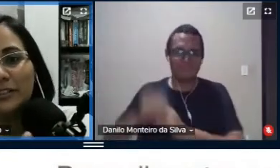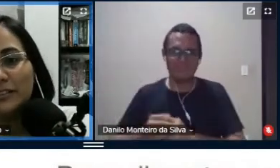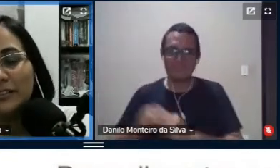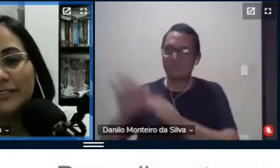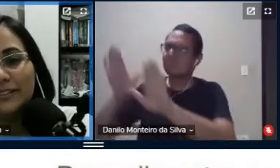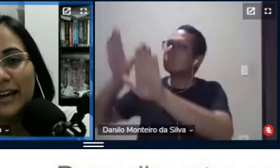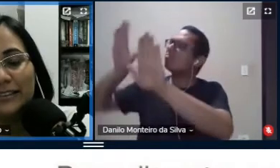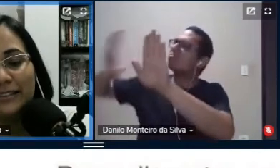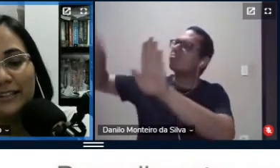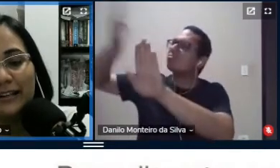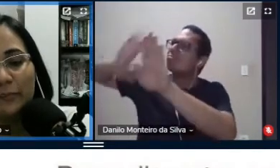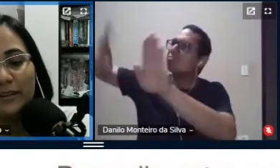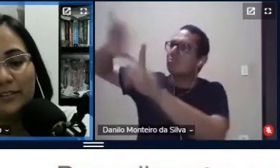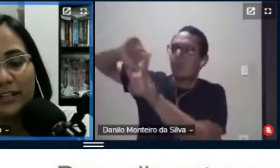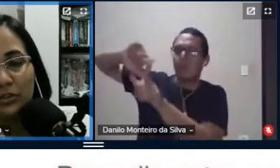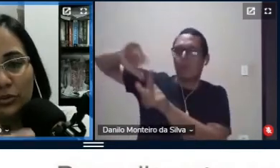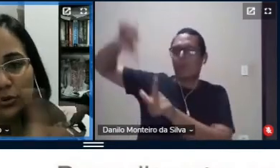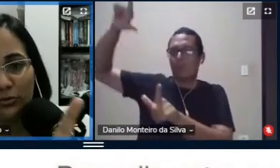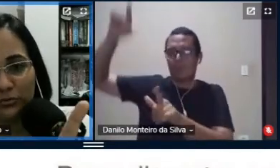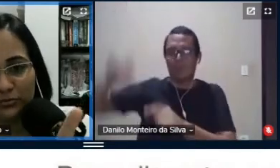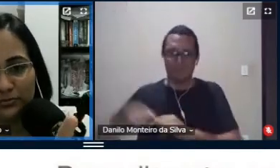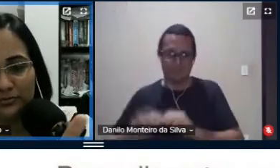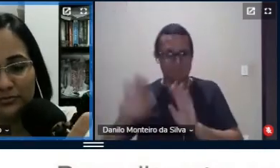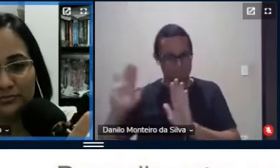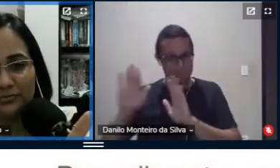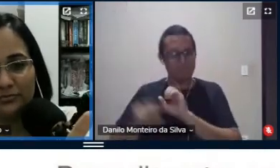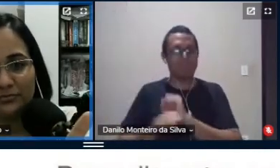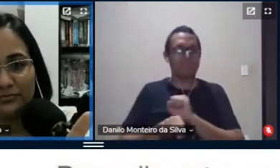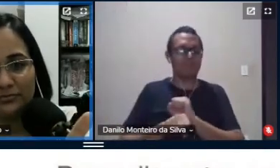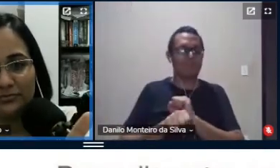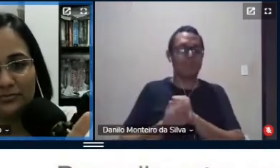massa corrida. Se a trinca aparecer de novo,